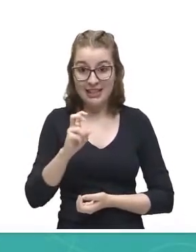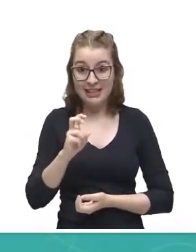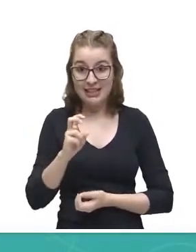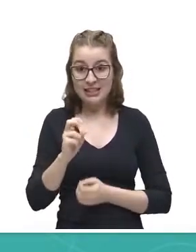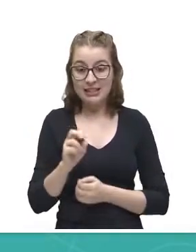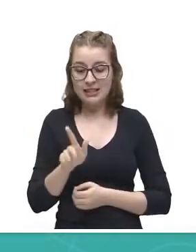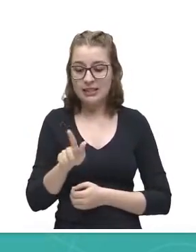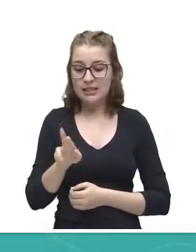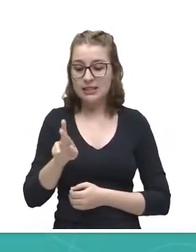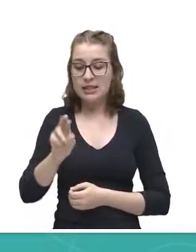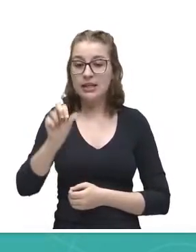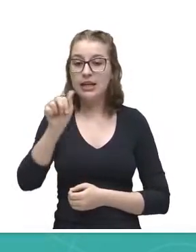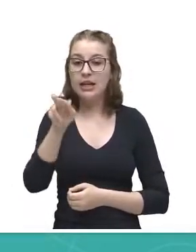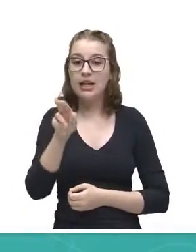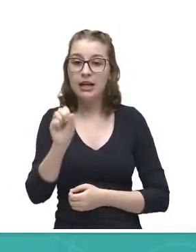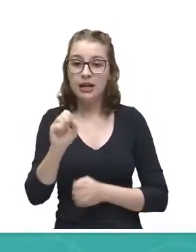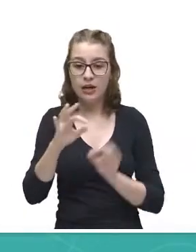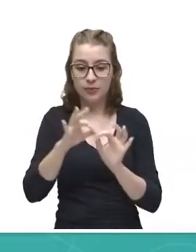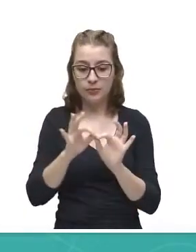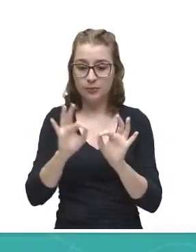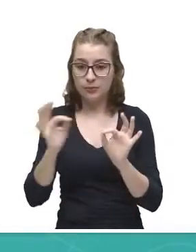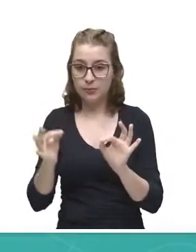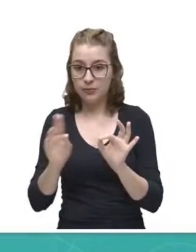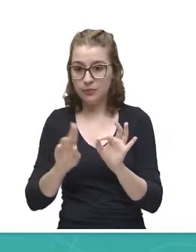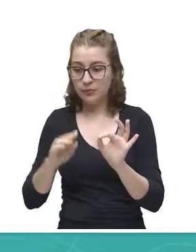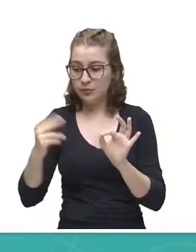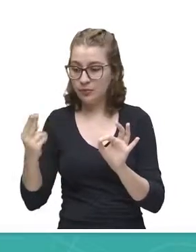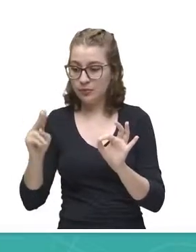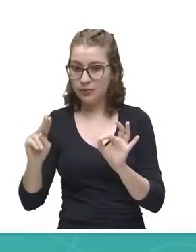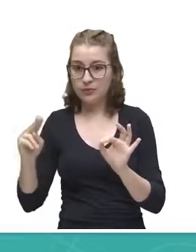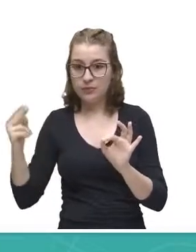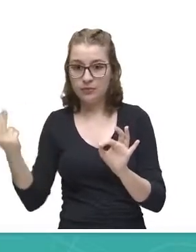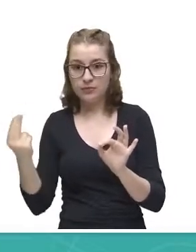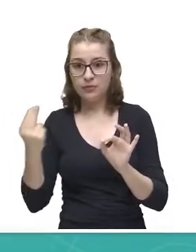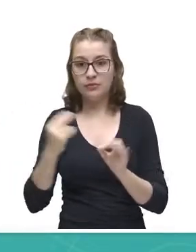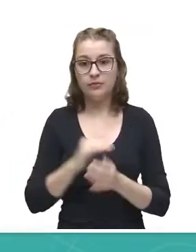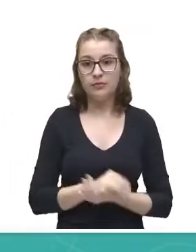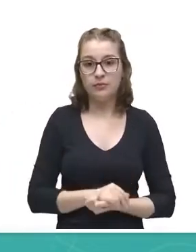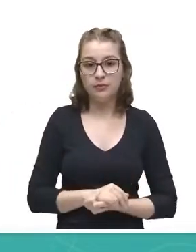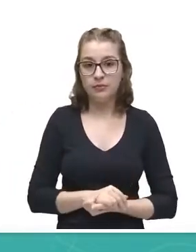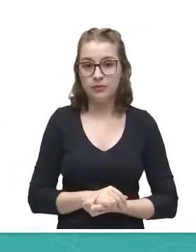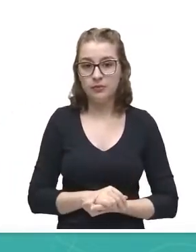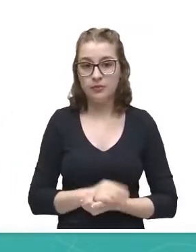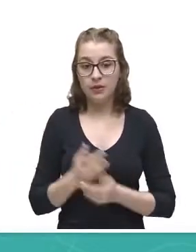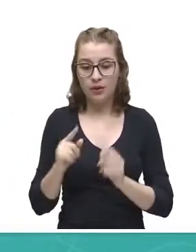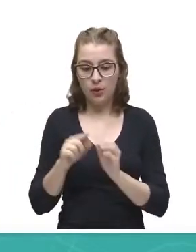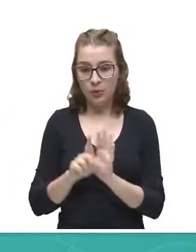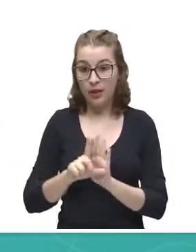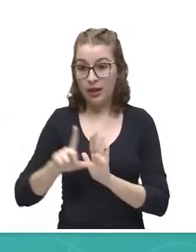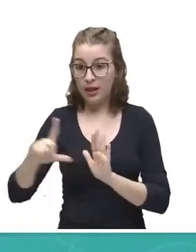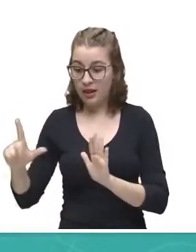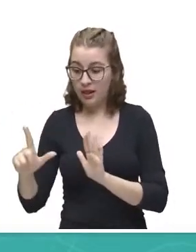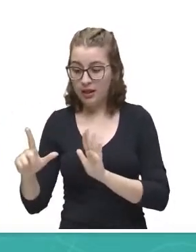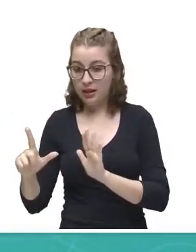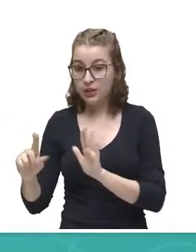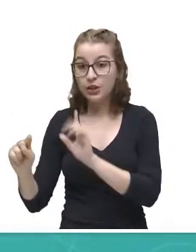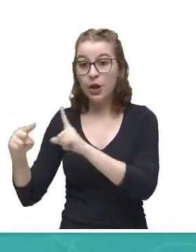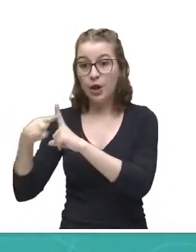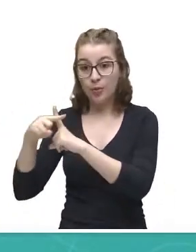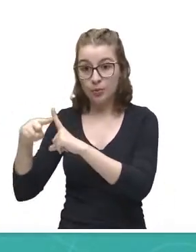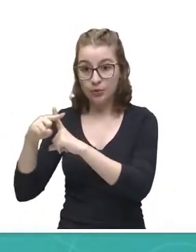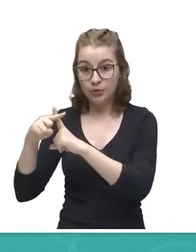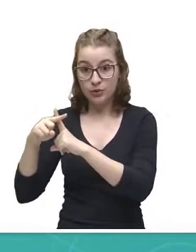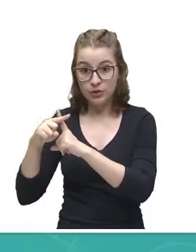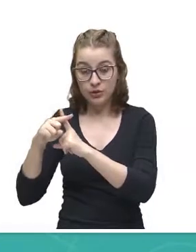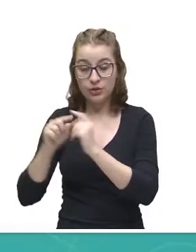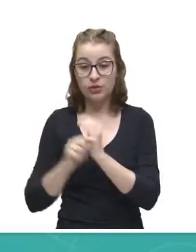de distância aí. Então, do hemisfério leste, normalmente é positivo, e para o hemisfério oeste,